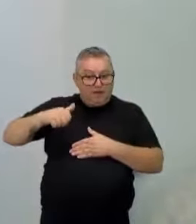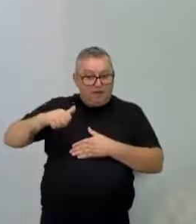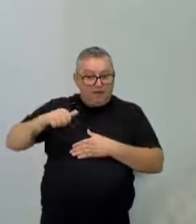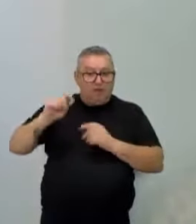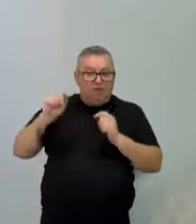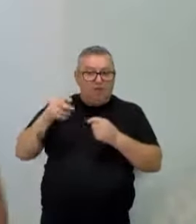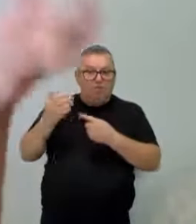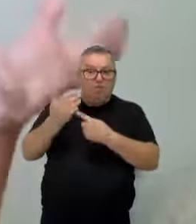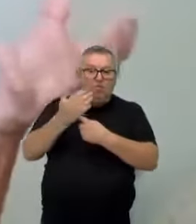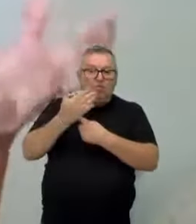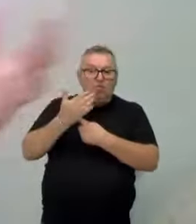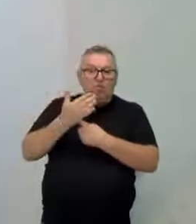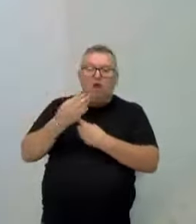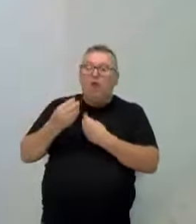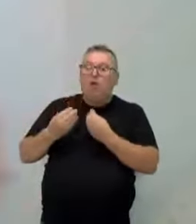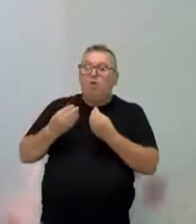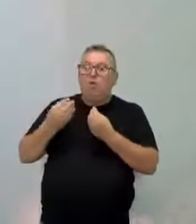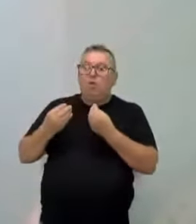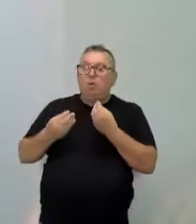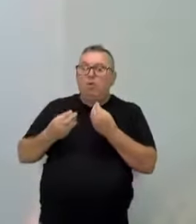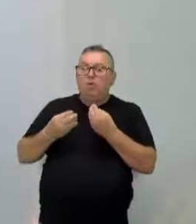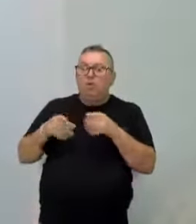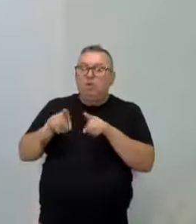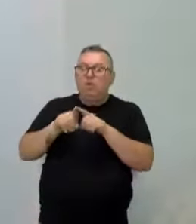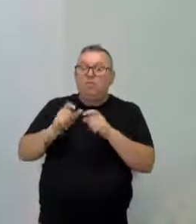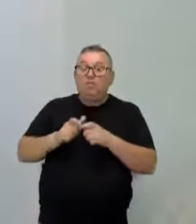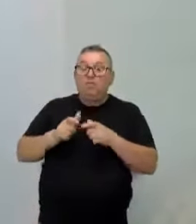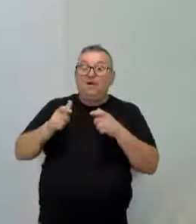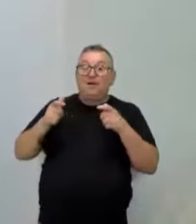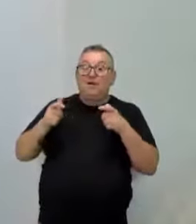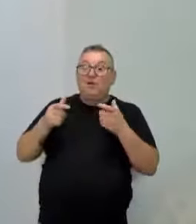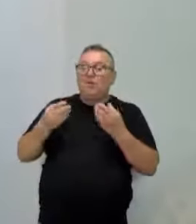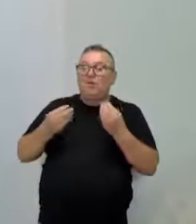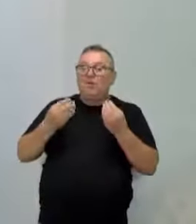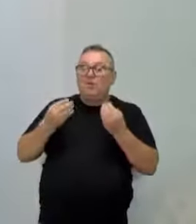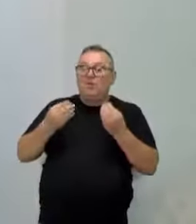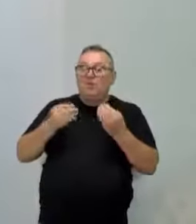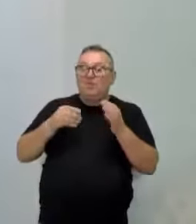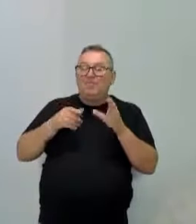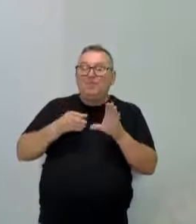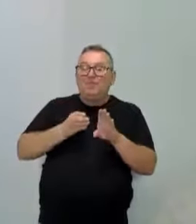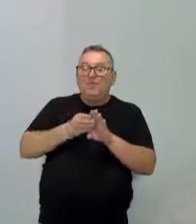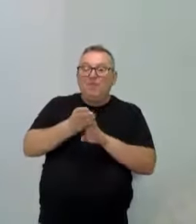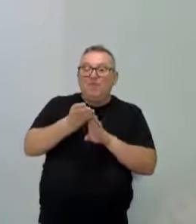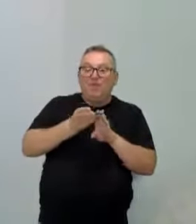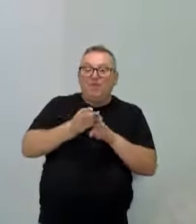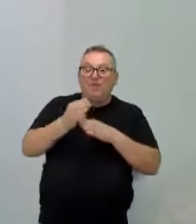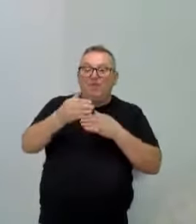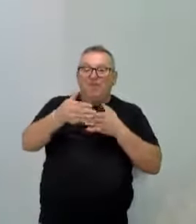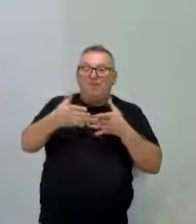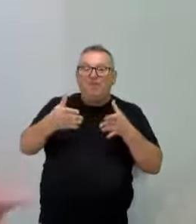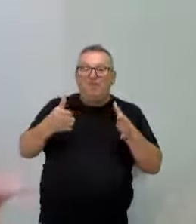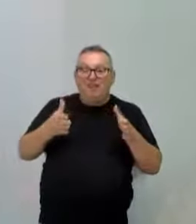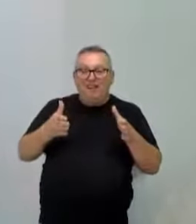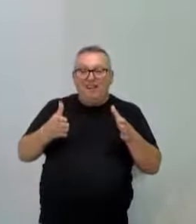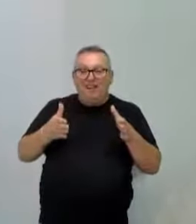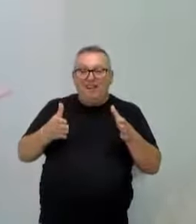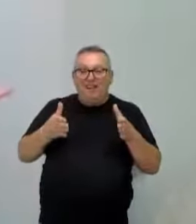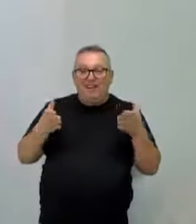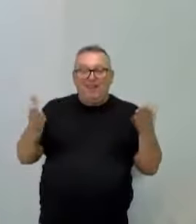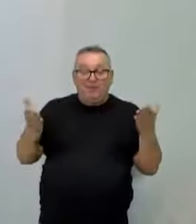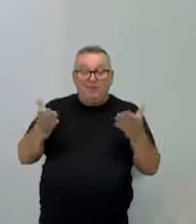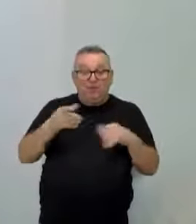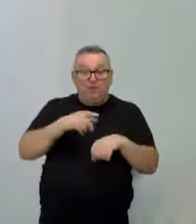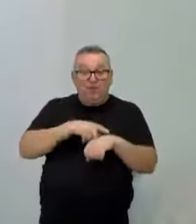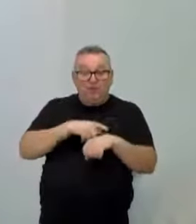nos ajudar no âmbito maior, numa instância maior, como, por exemplo, o conselho de classe participativo, onde a gente agora, no momento